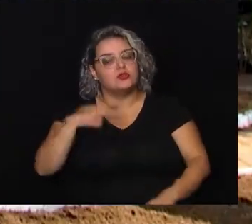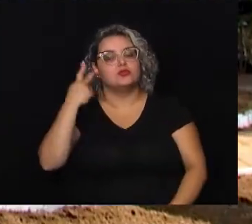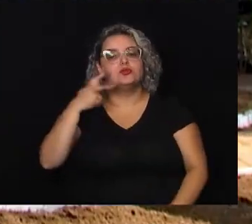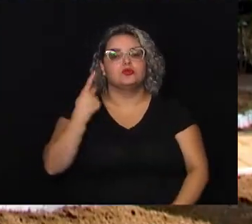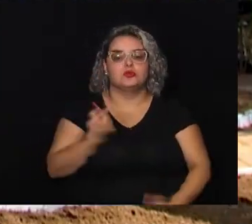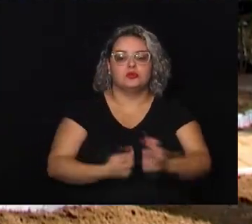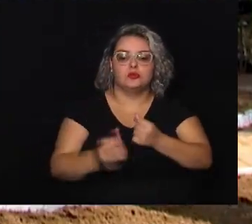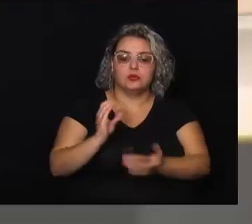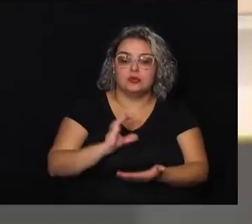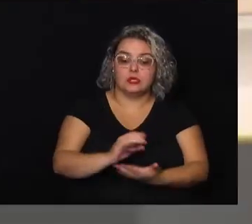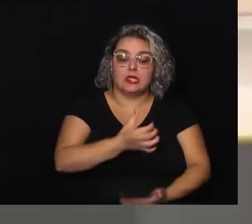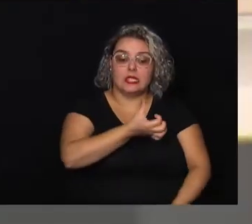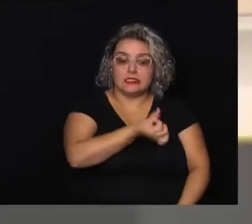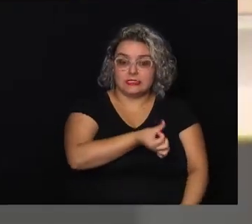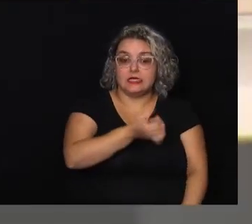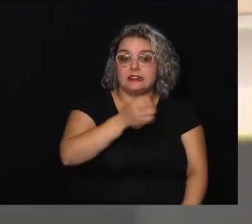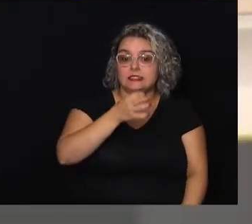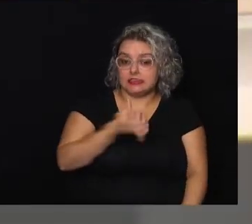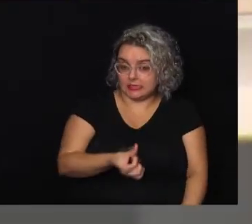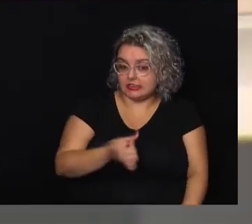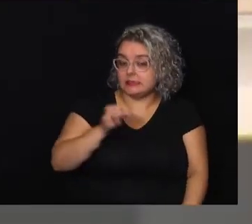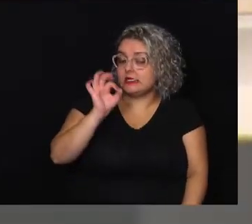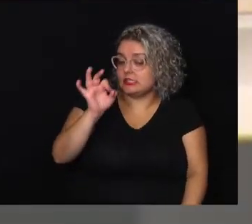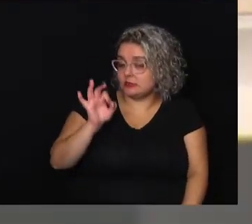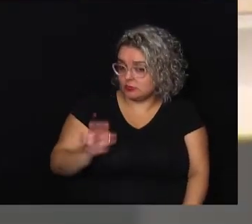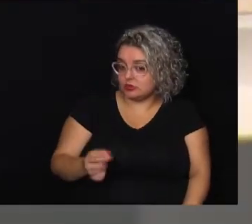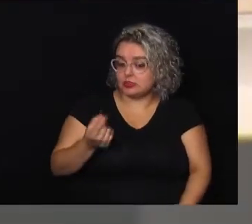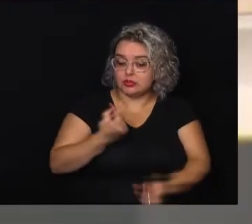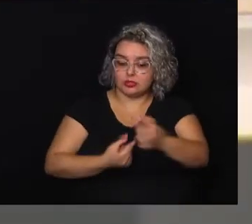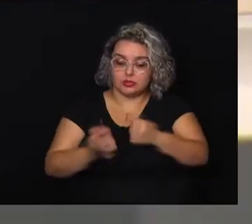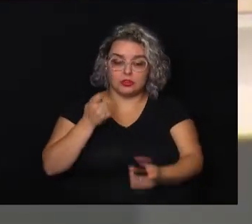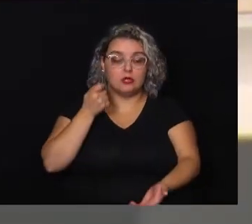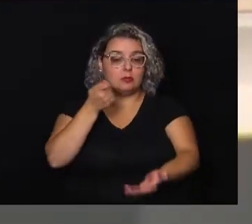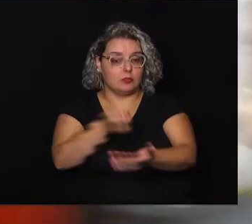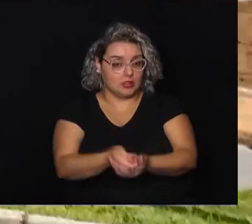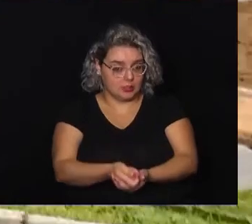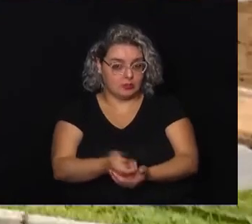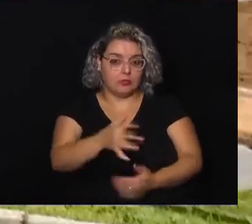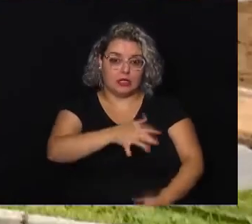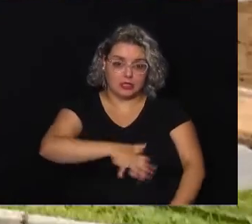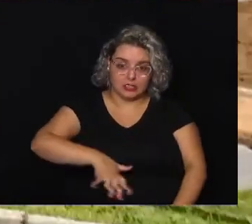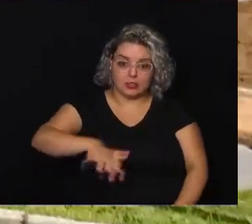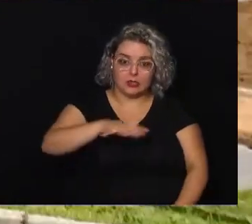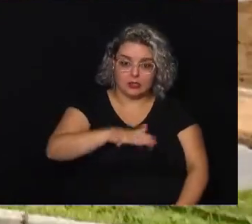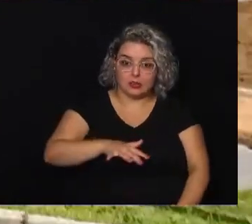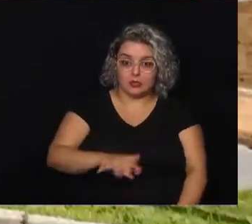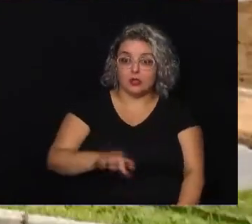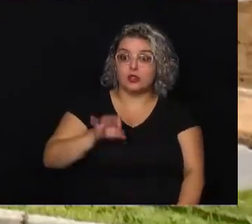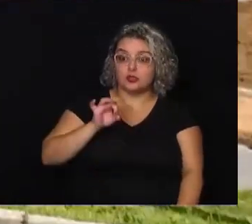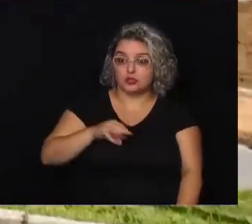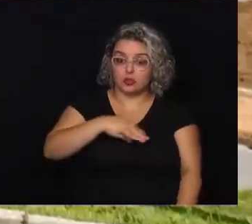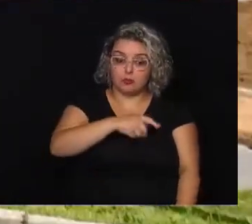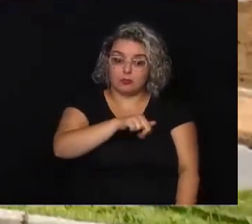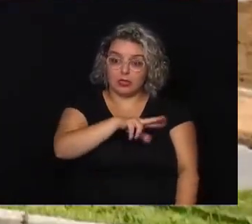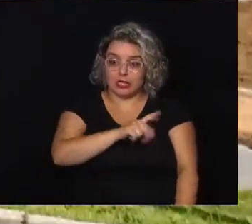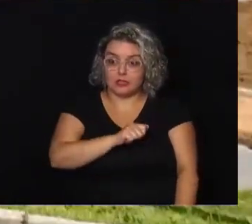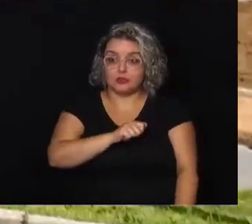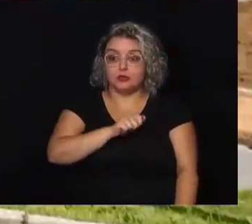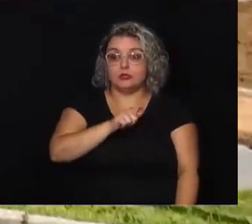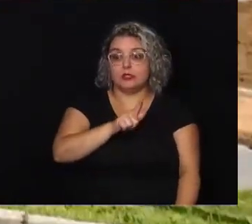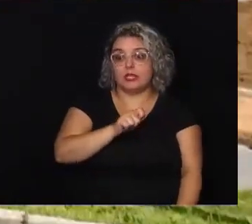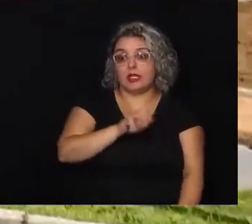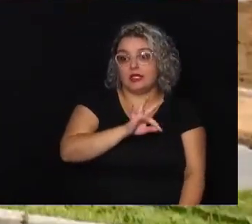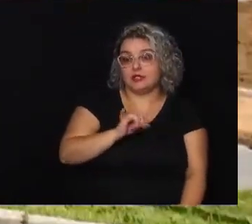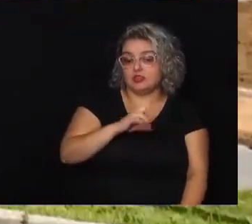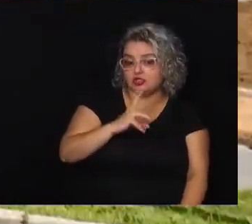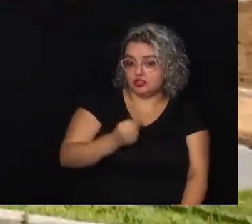destinou 66% de sua emenda impositiva para esta área. Só o Mário Gatinho deve receber aproximadamente